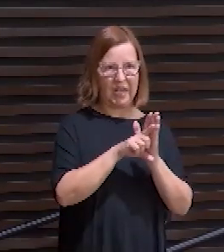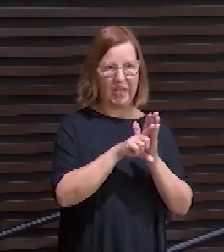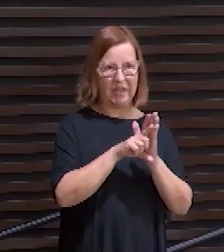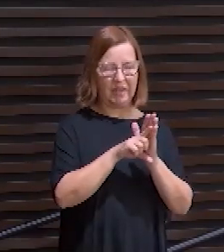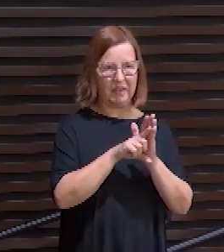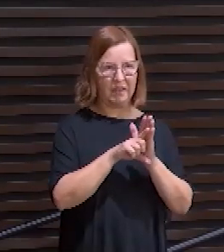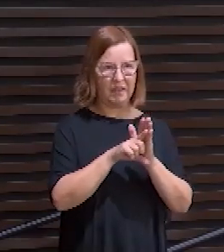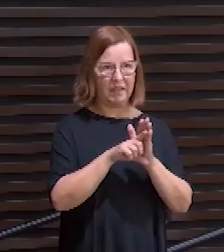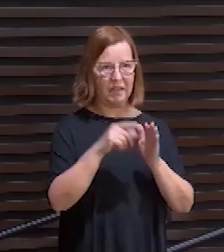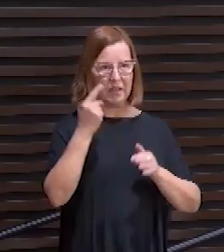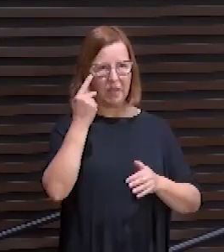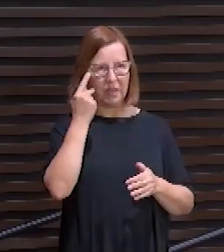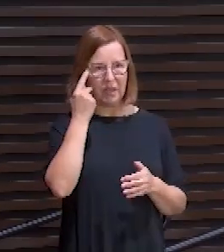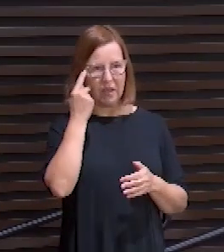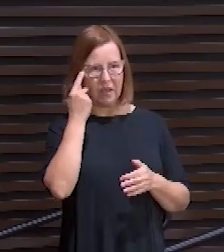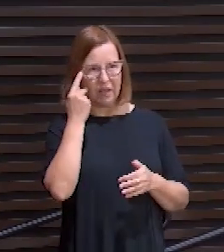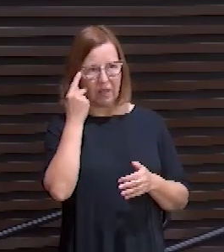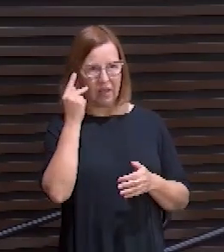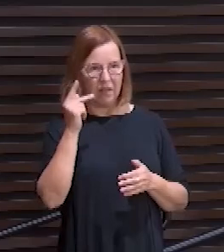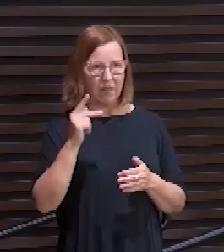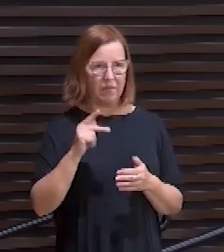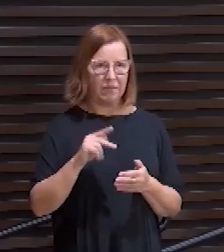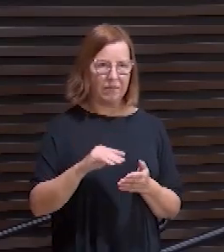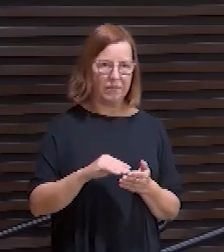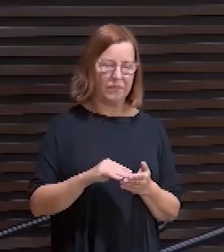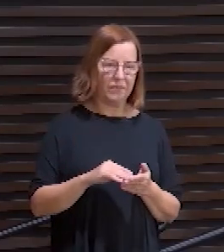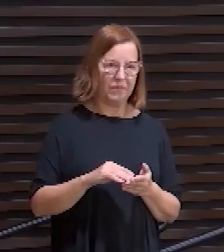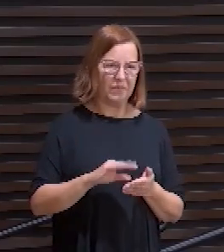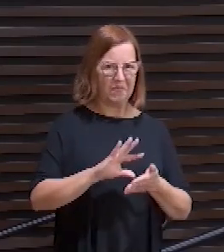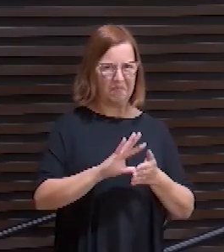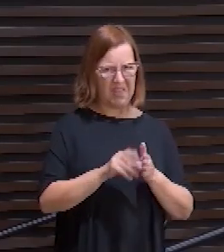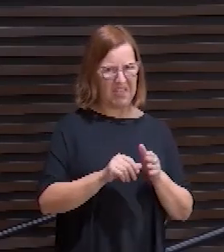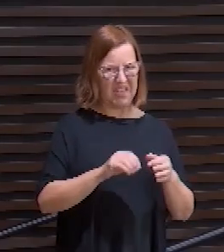que se sente uma mulher possa jogar junto com as meninas?